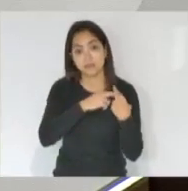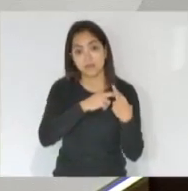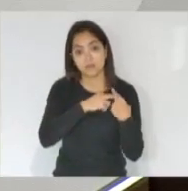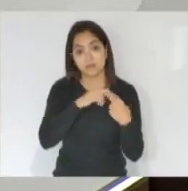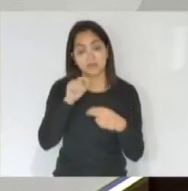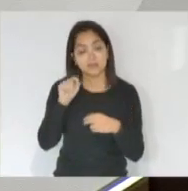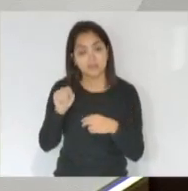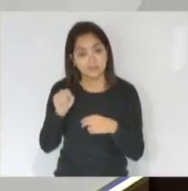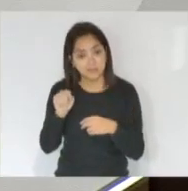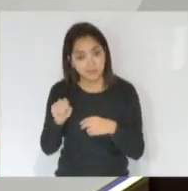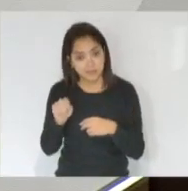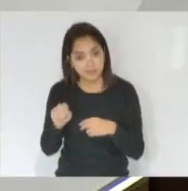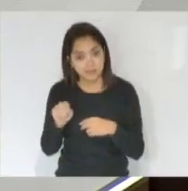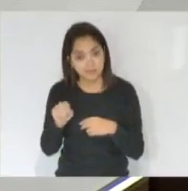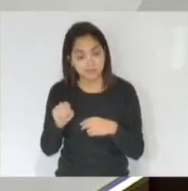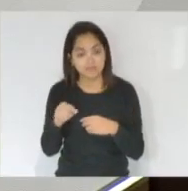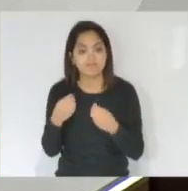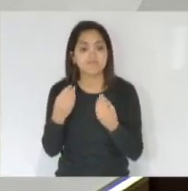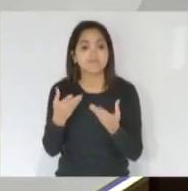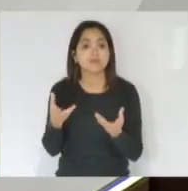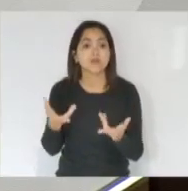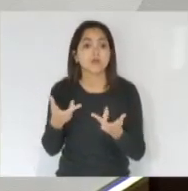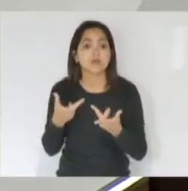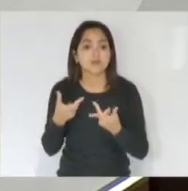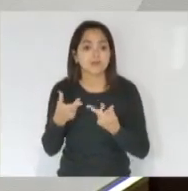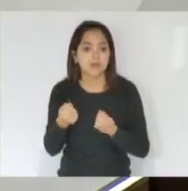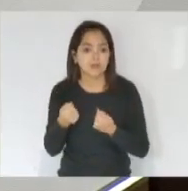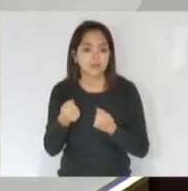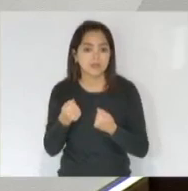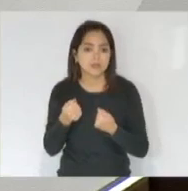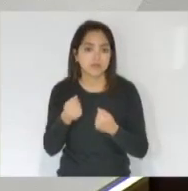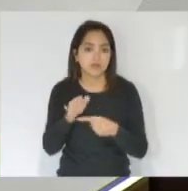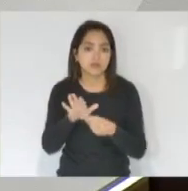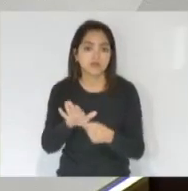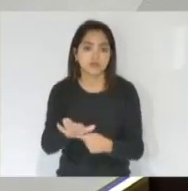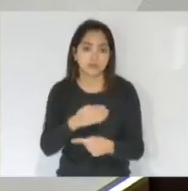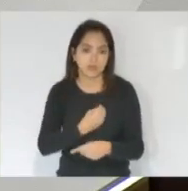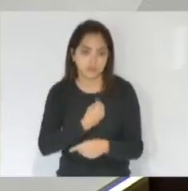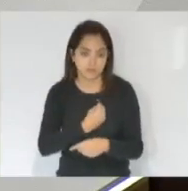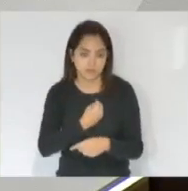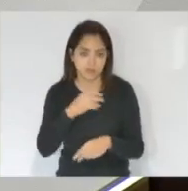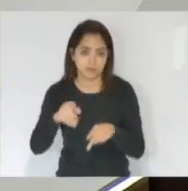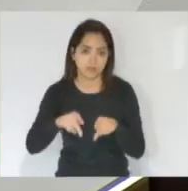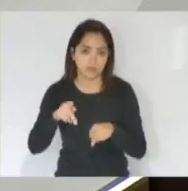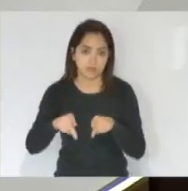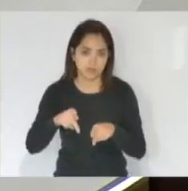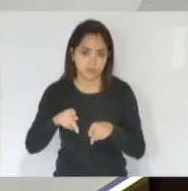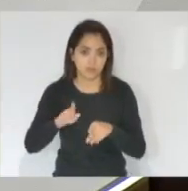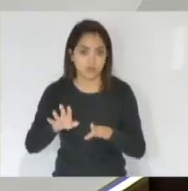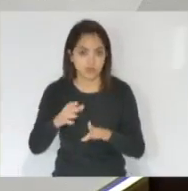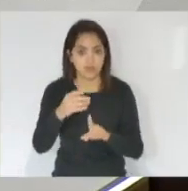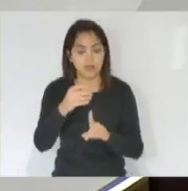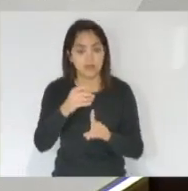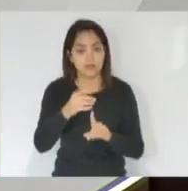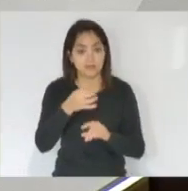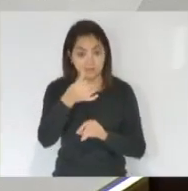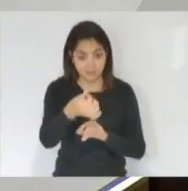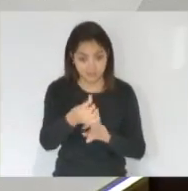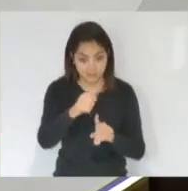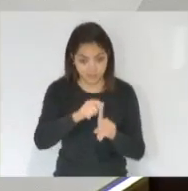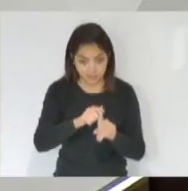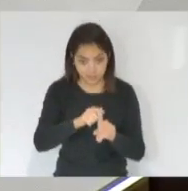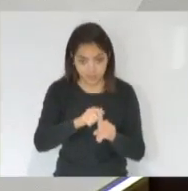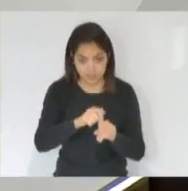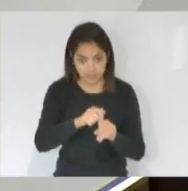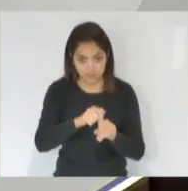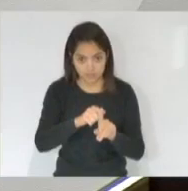entregar qualidade de vida e melhorar a vida dos catarinenses. Já passaram-se 6 meses. Daqui a pouco, a gente vai